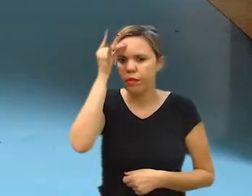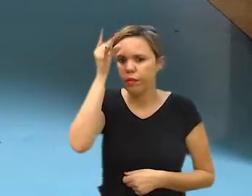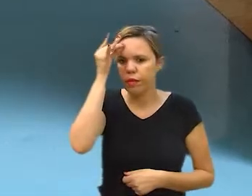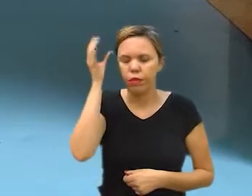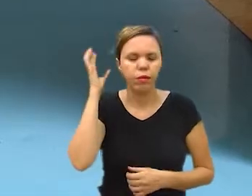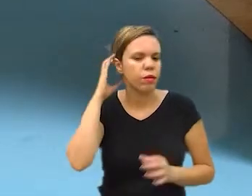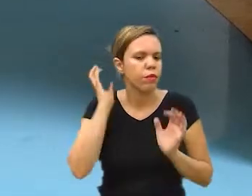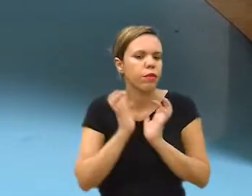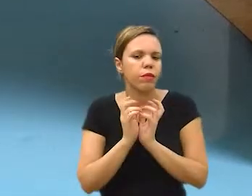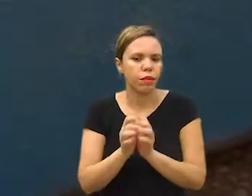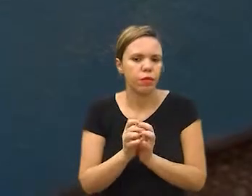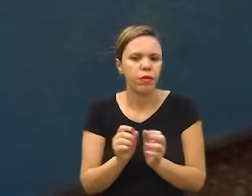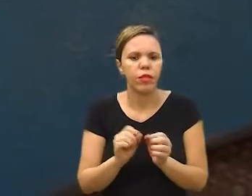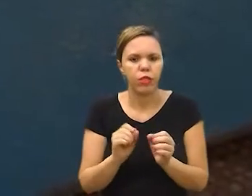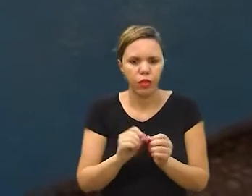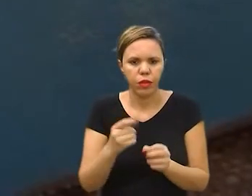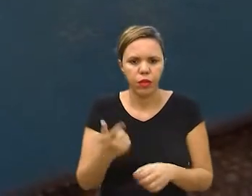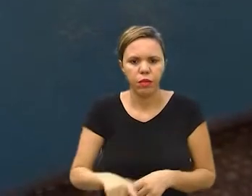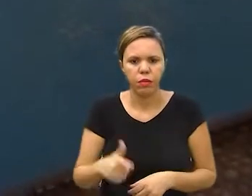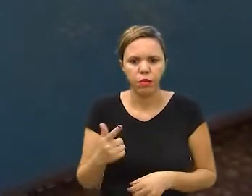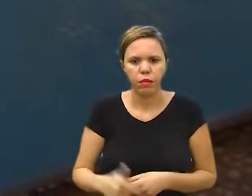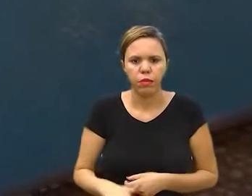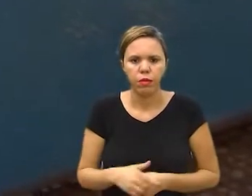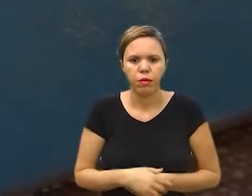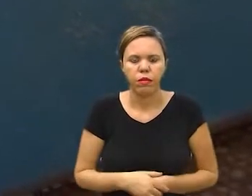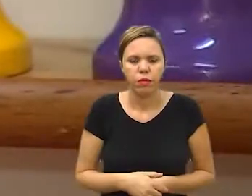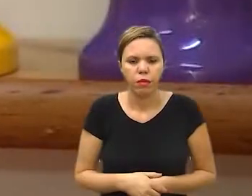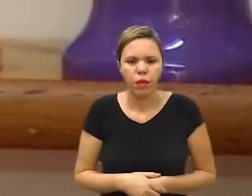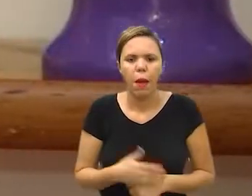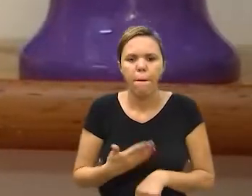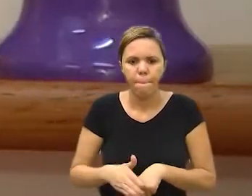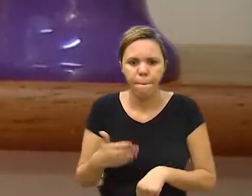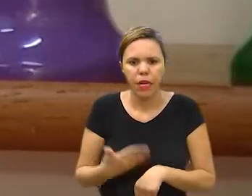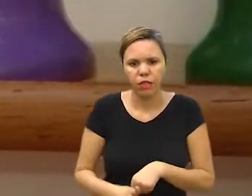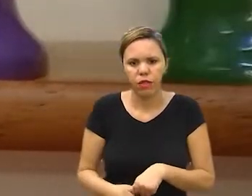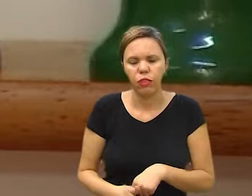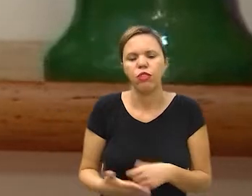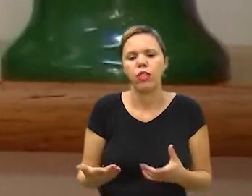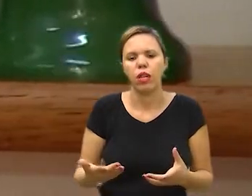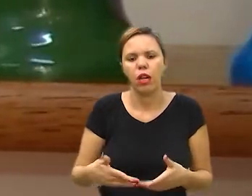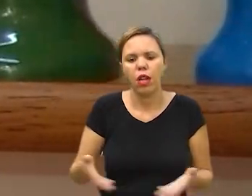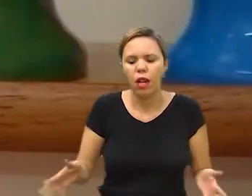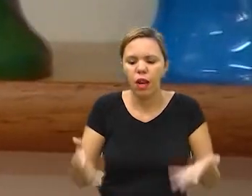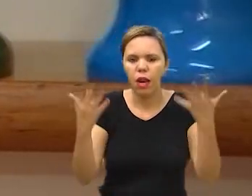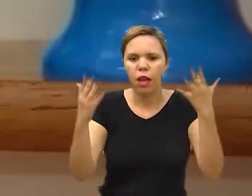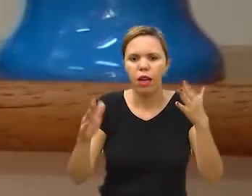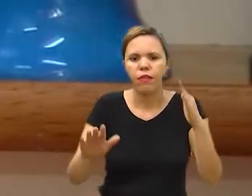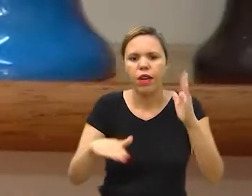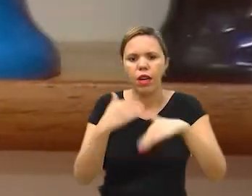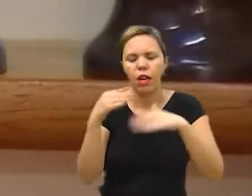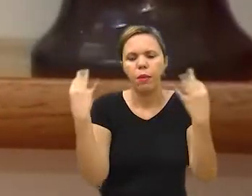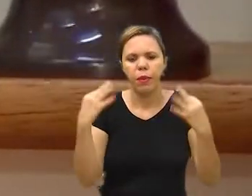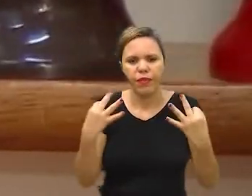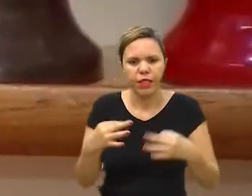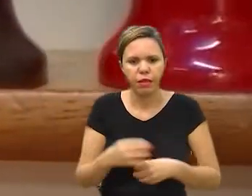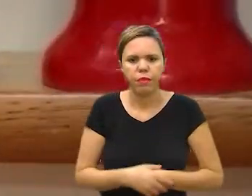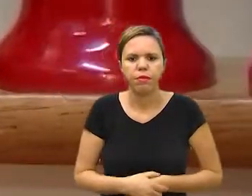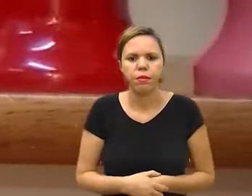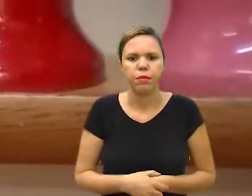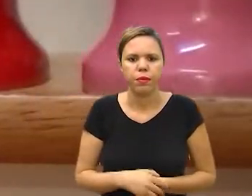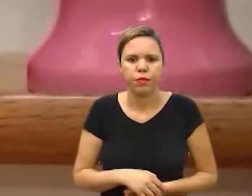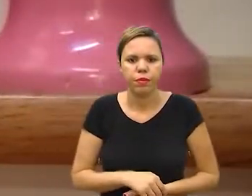aprendizado que a gente faça repetição. A prática leva à perfeição, né? Então elas vão se aperfeiçoando no dia a